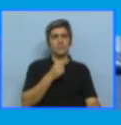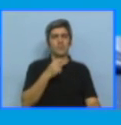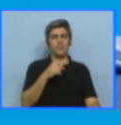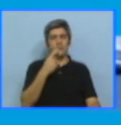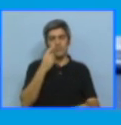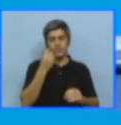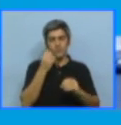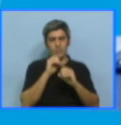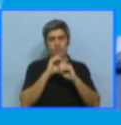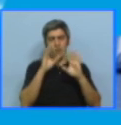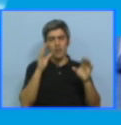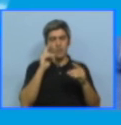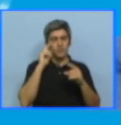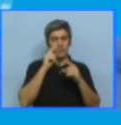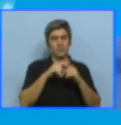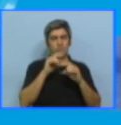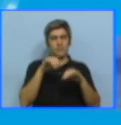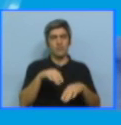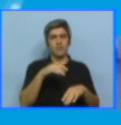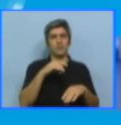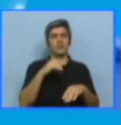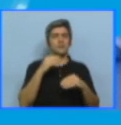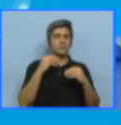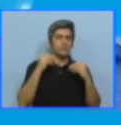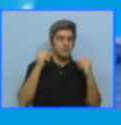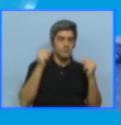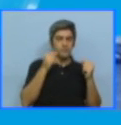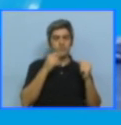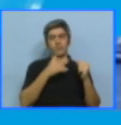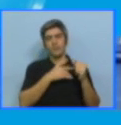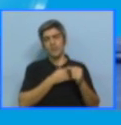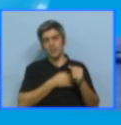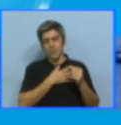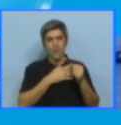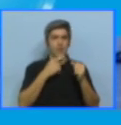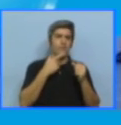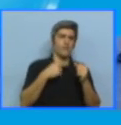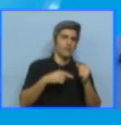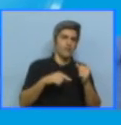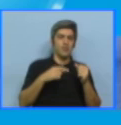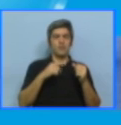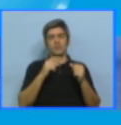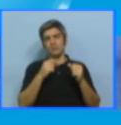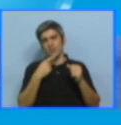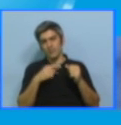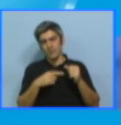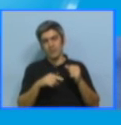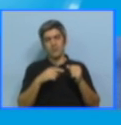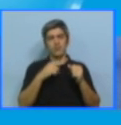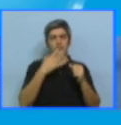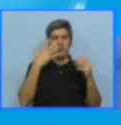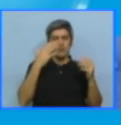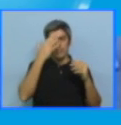grande clareza de finalidade, havia uma grande mística, havia uma grande paixão, havia uma grande